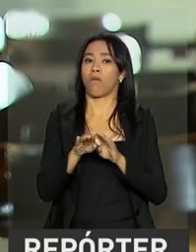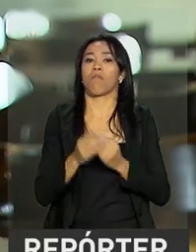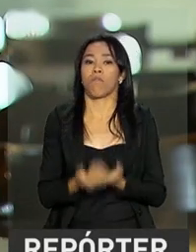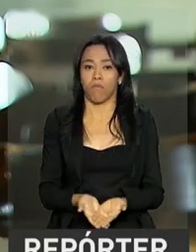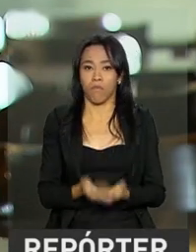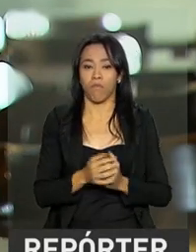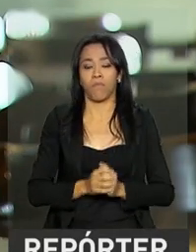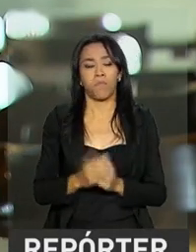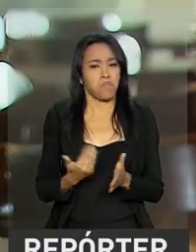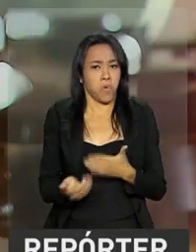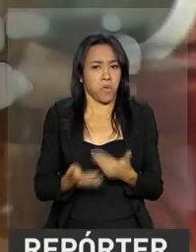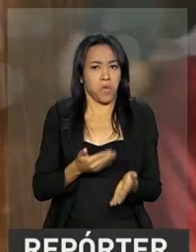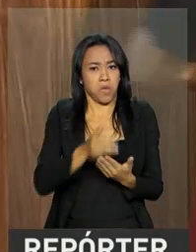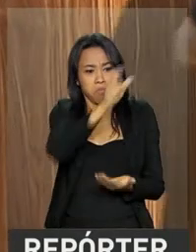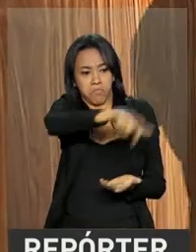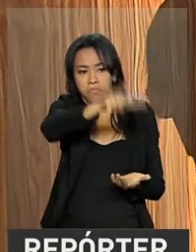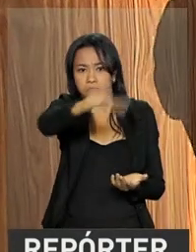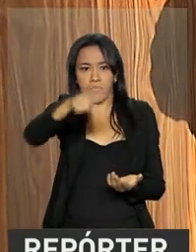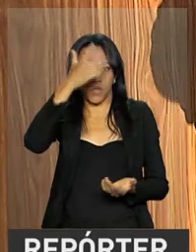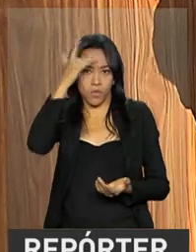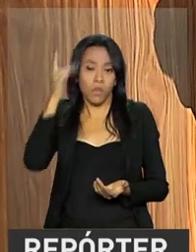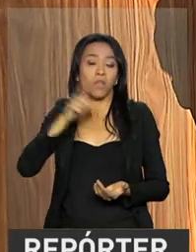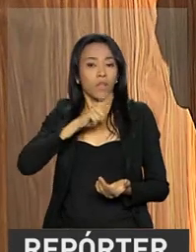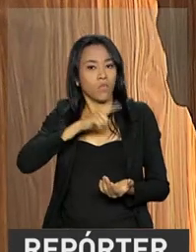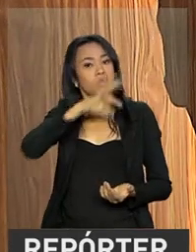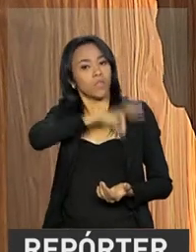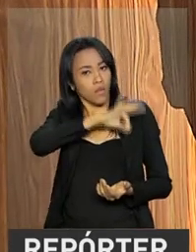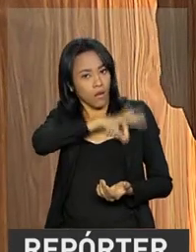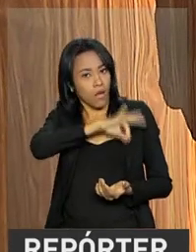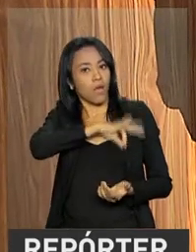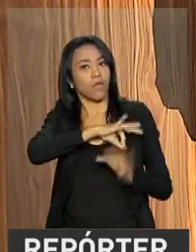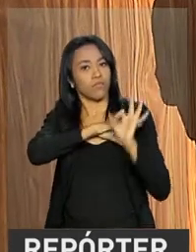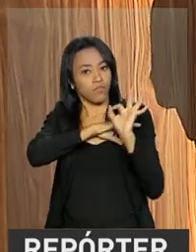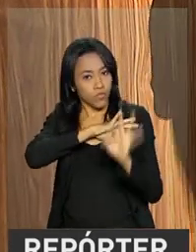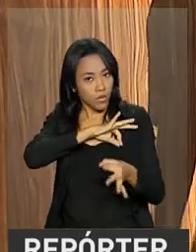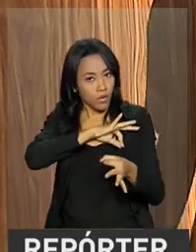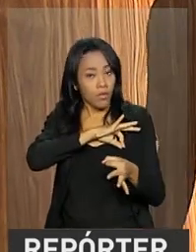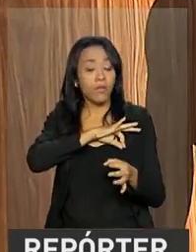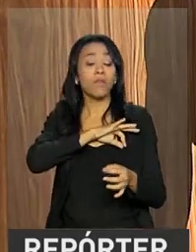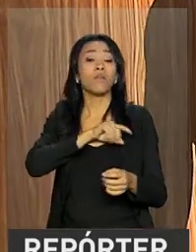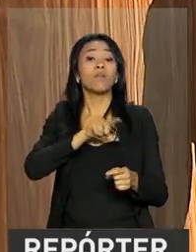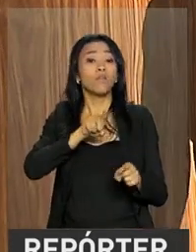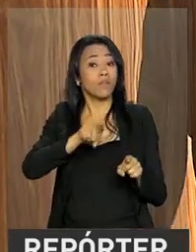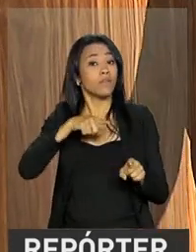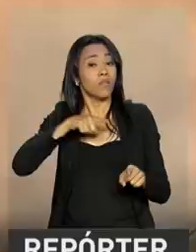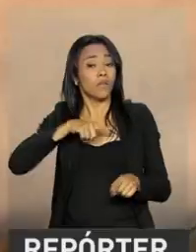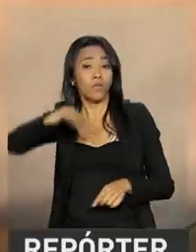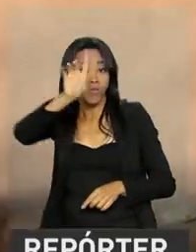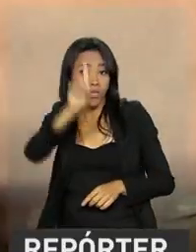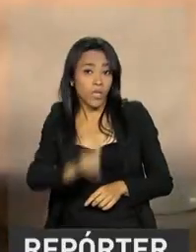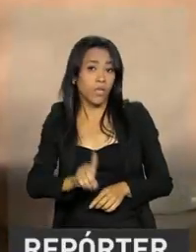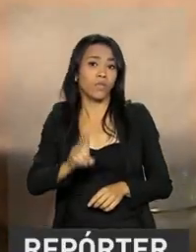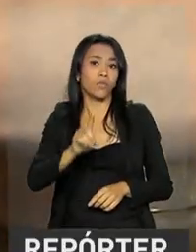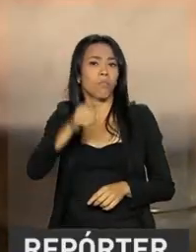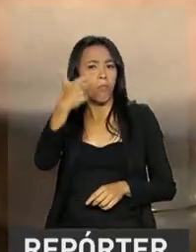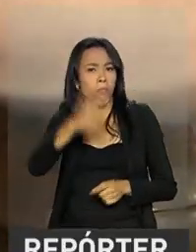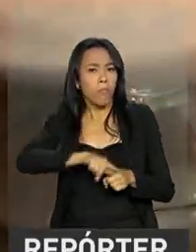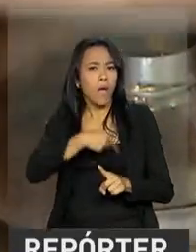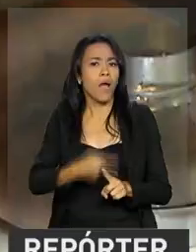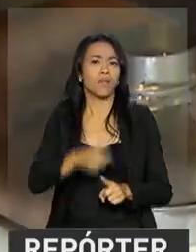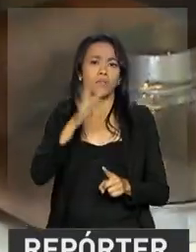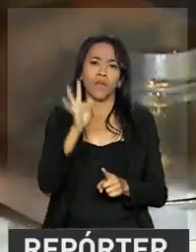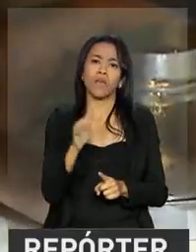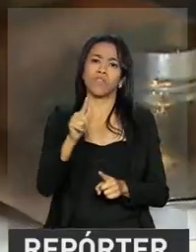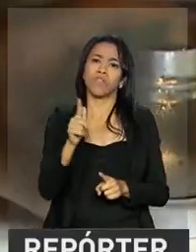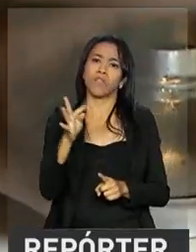trabalhador, né? A gente recebe o salário integral junto com a comissão. E eu tenho um direito mais no FGTS,